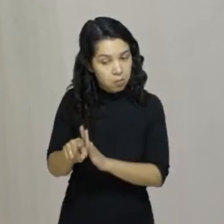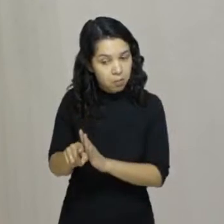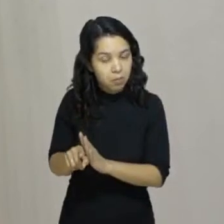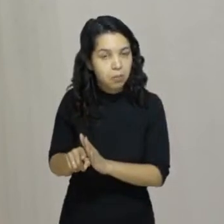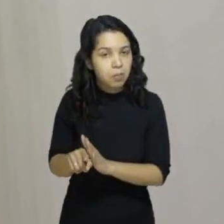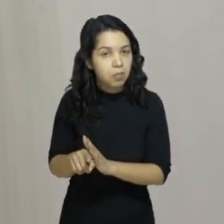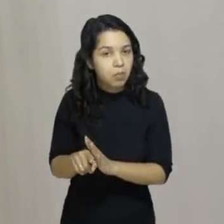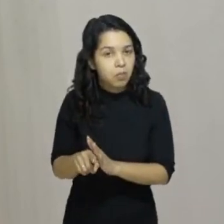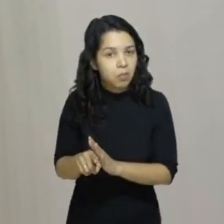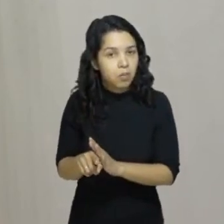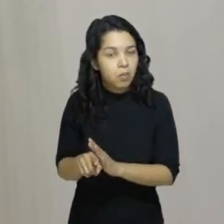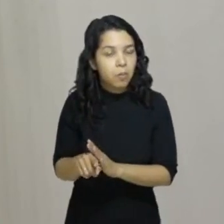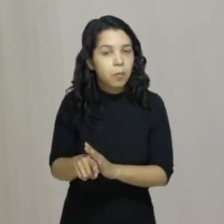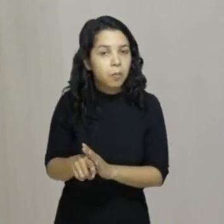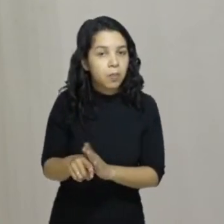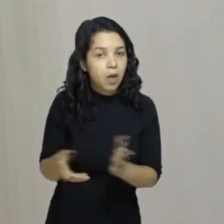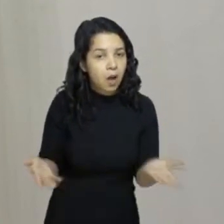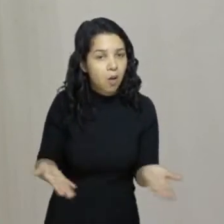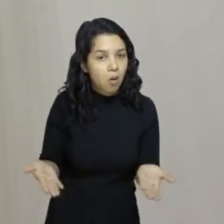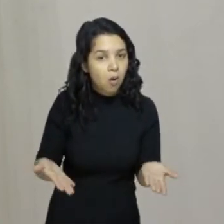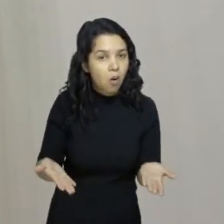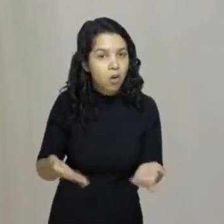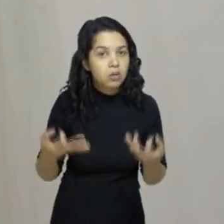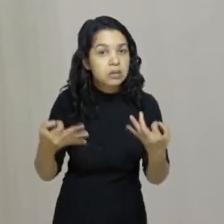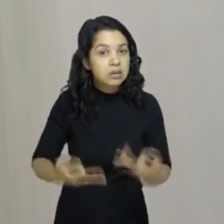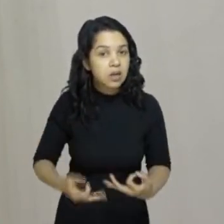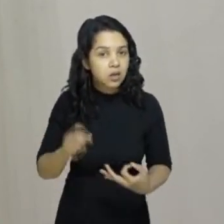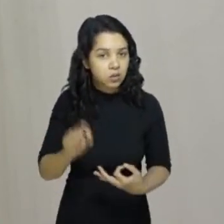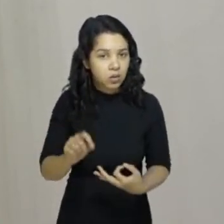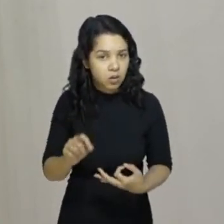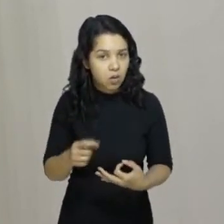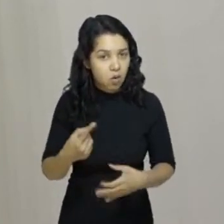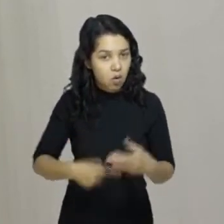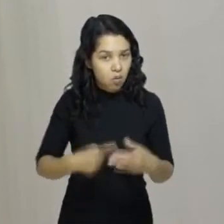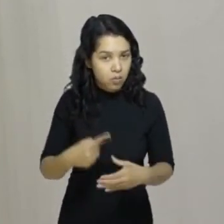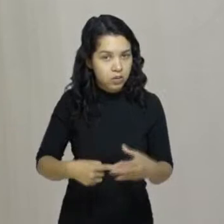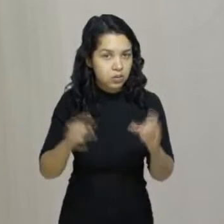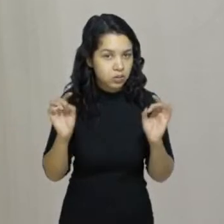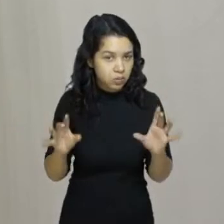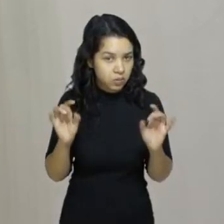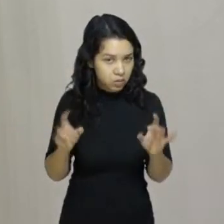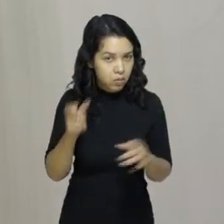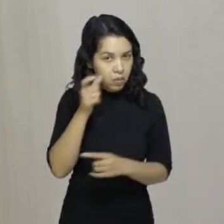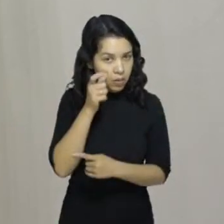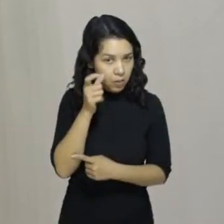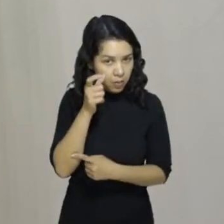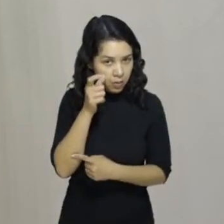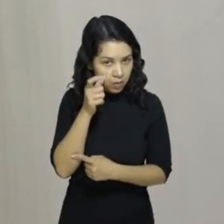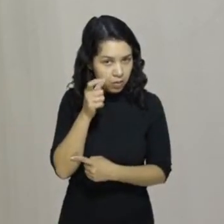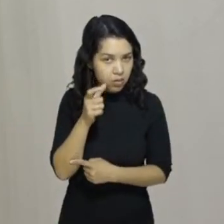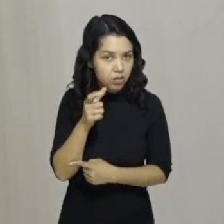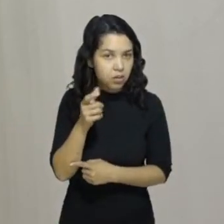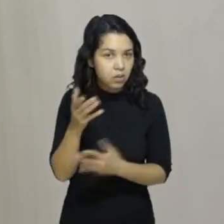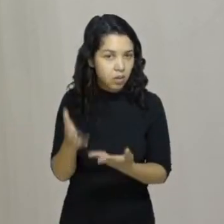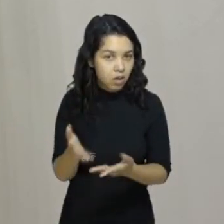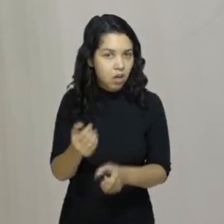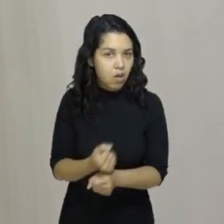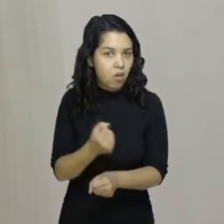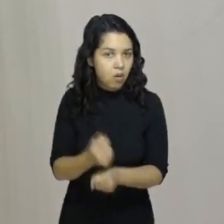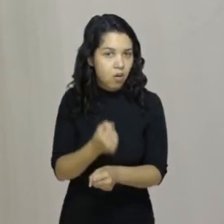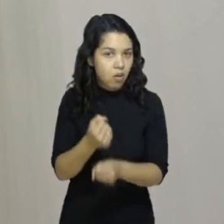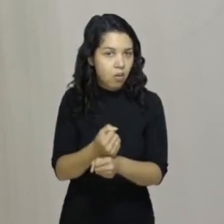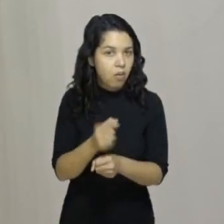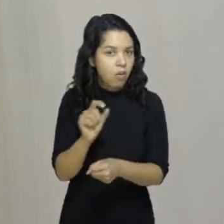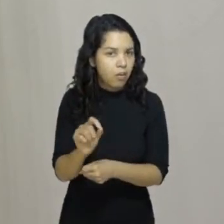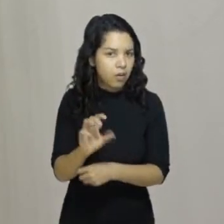nesse momento o adequado seria a comissão especial para acompanhar especificamente essa obra O